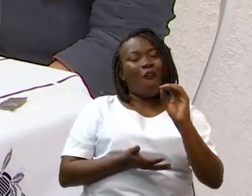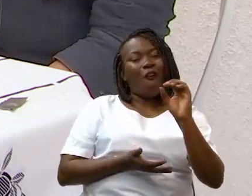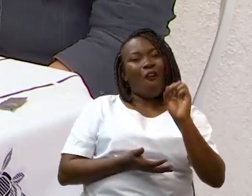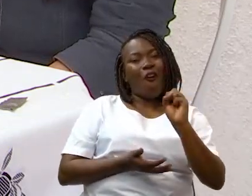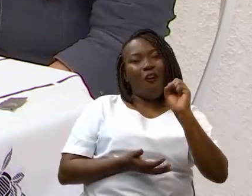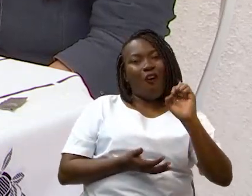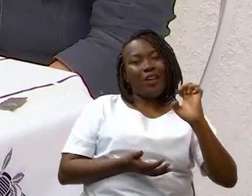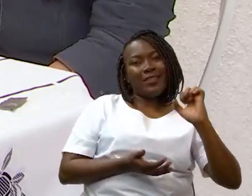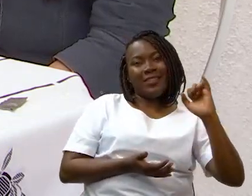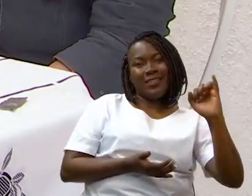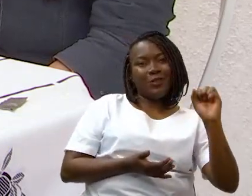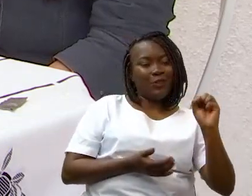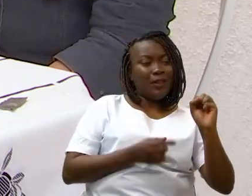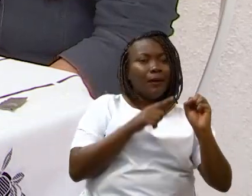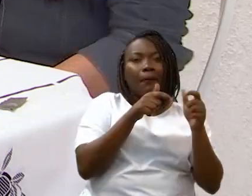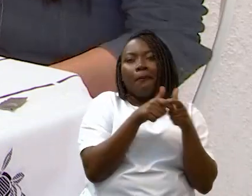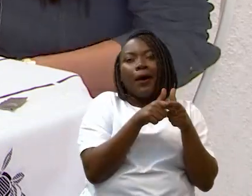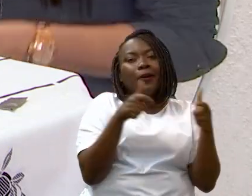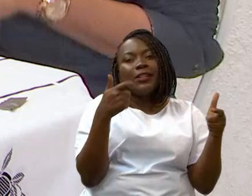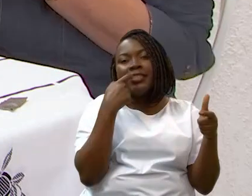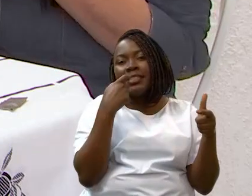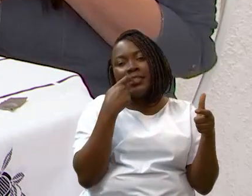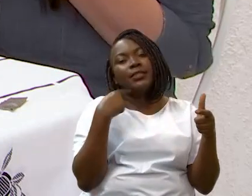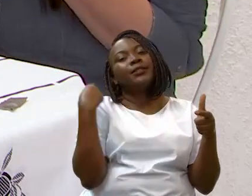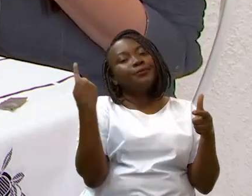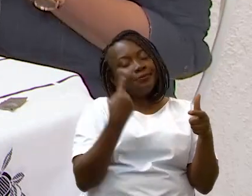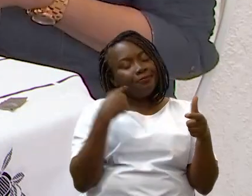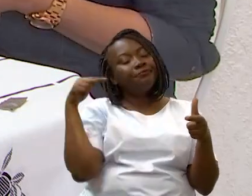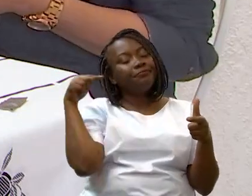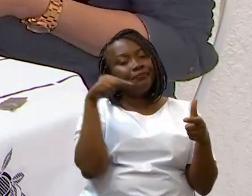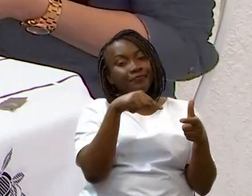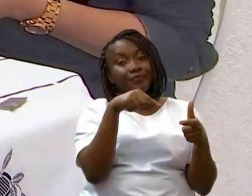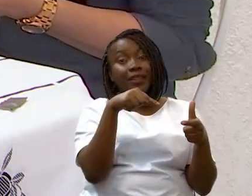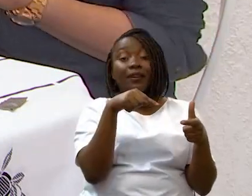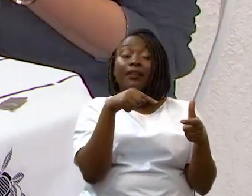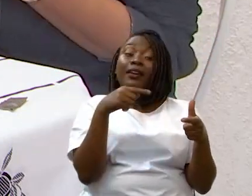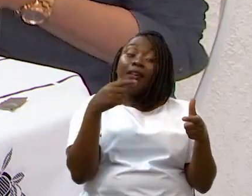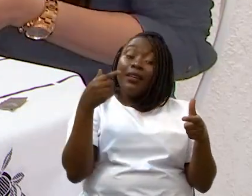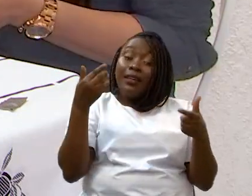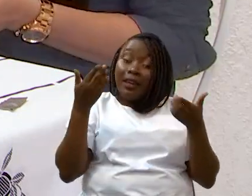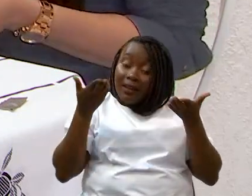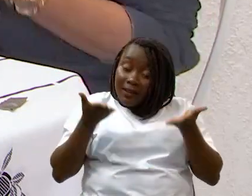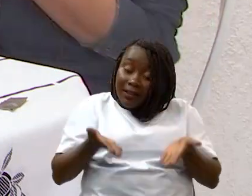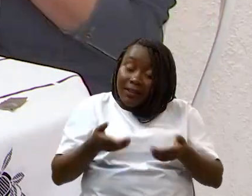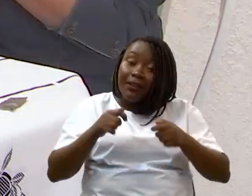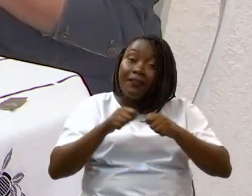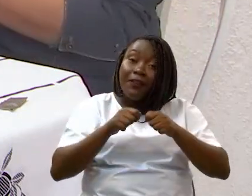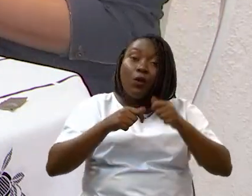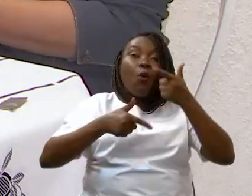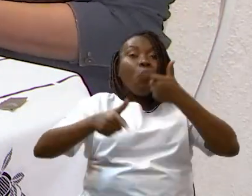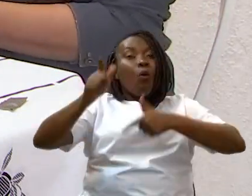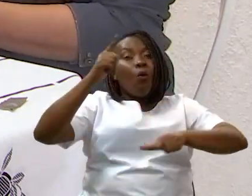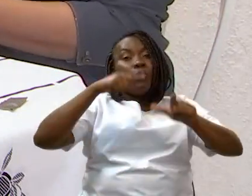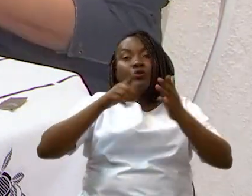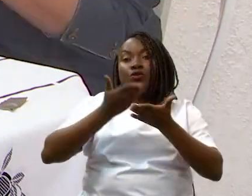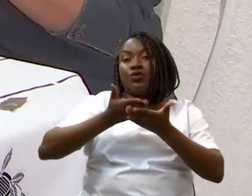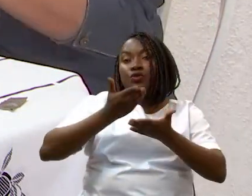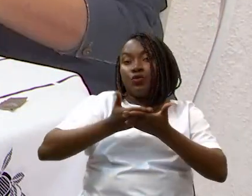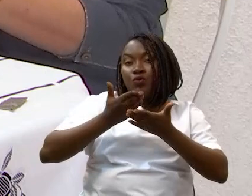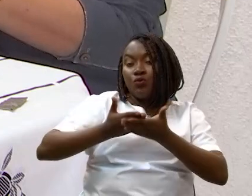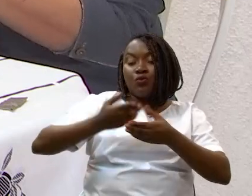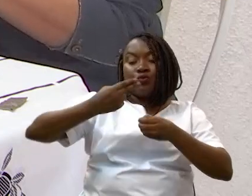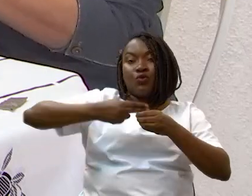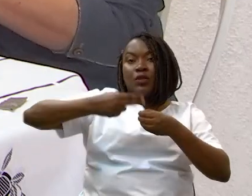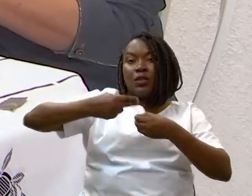maioria ainda dos plásticos que nós temos comercialmente. E é assim que são feitos os outros estudos na Unicamp que estão